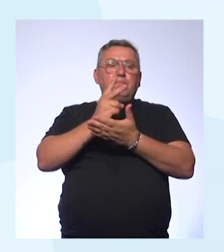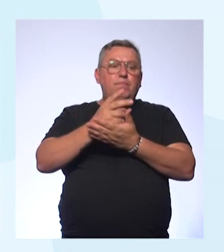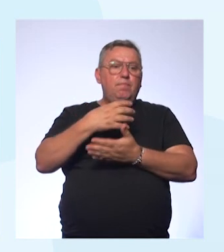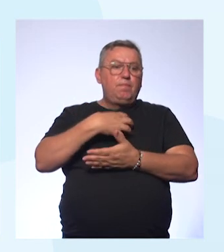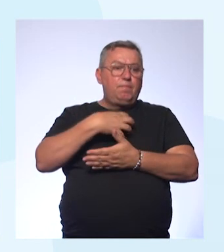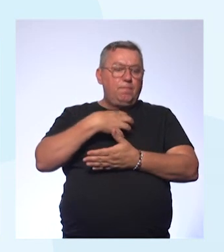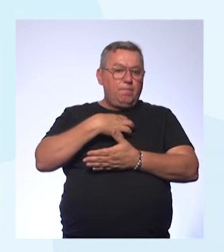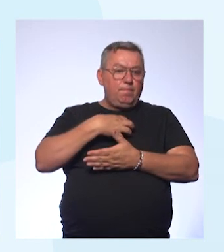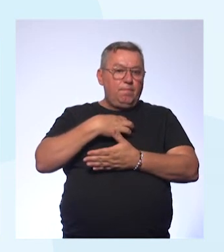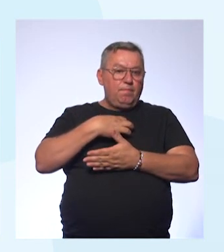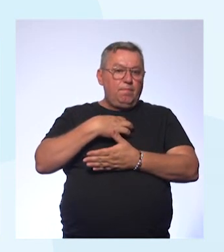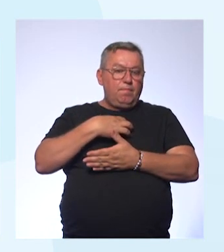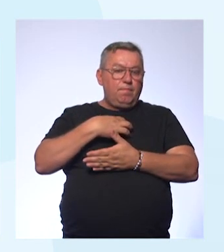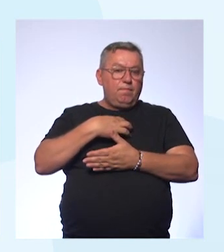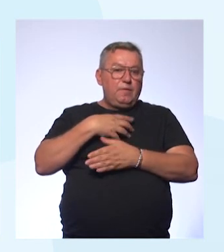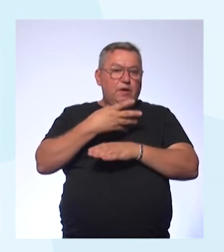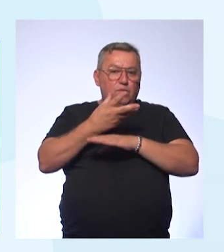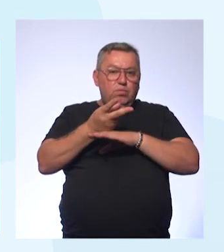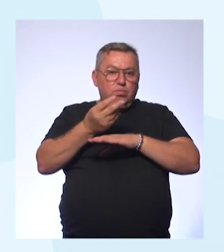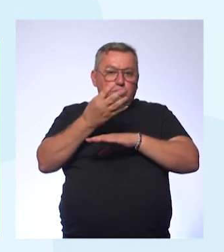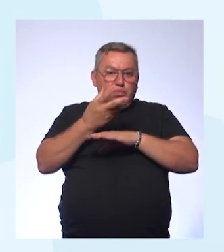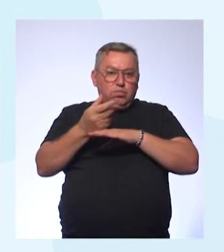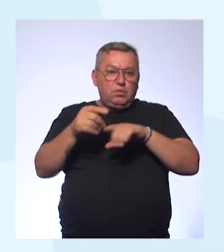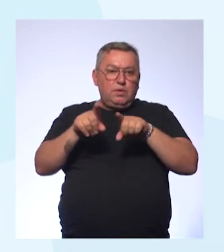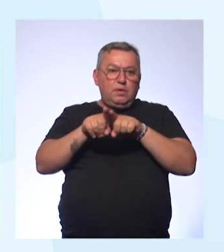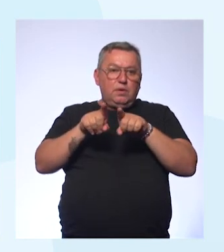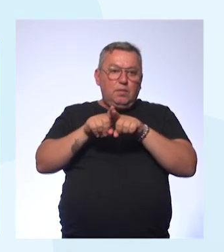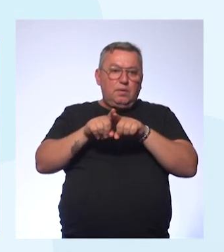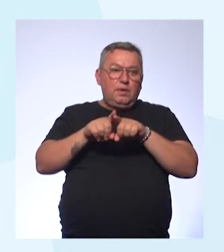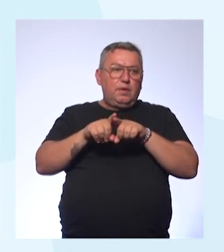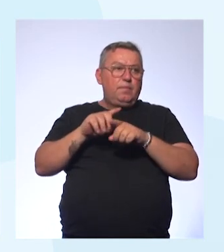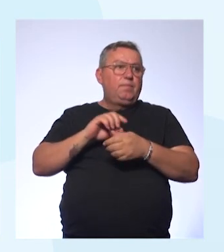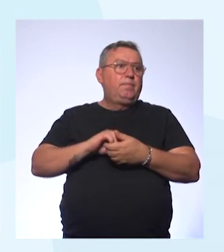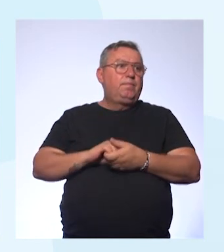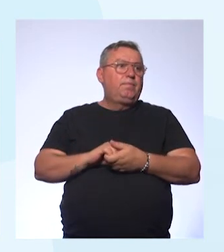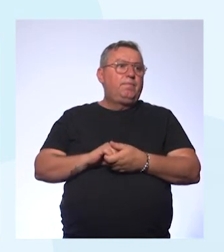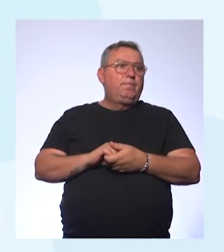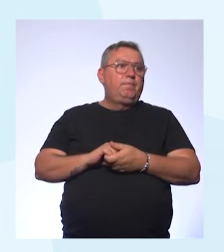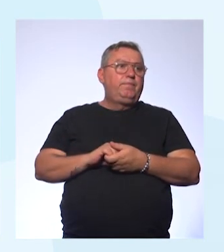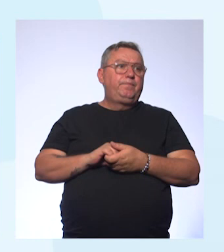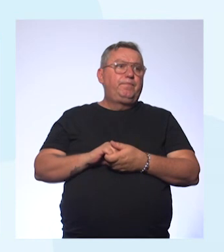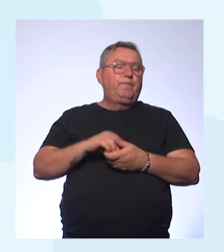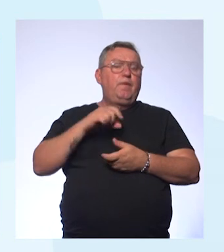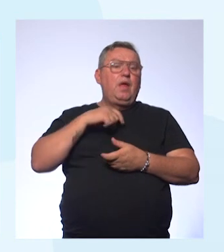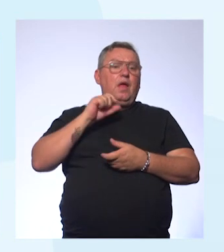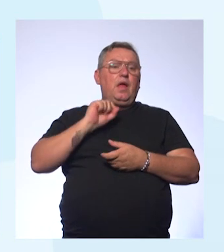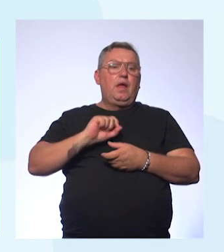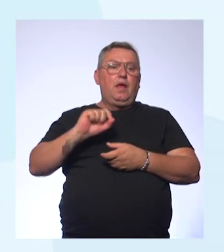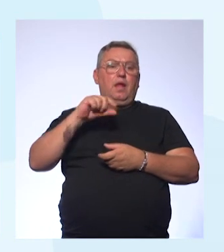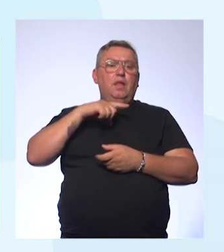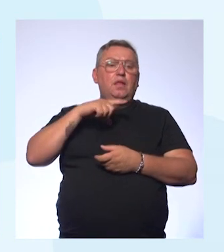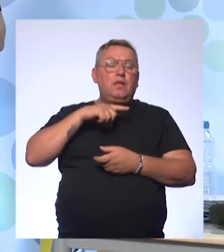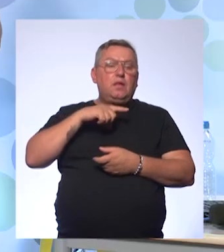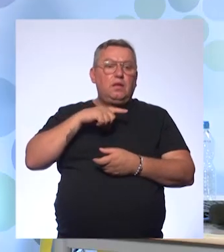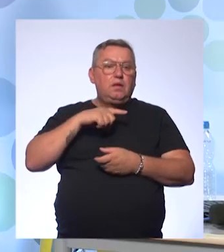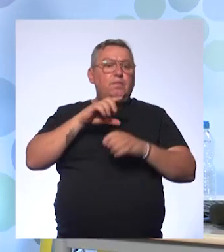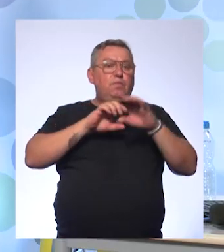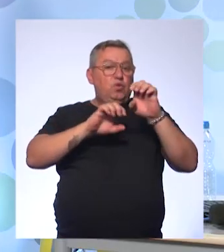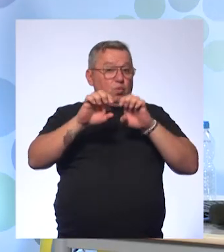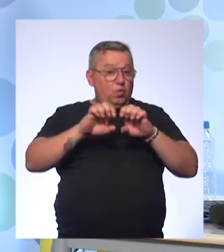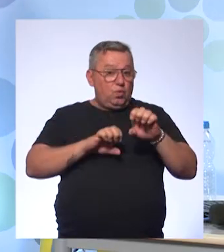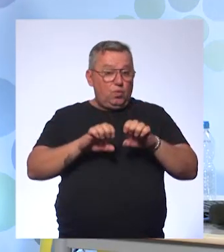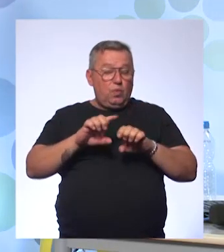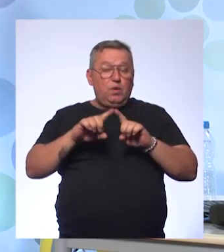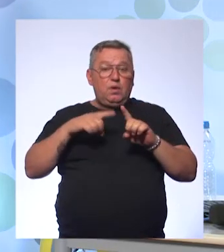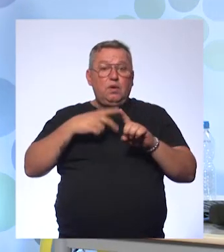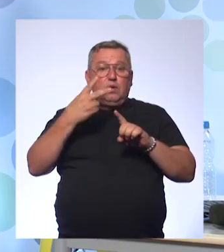nos pólipos e aqui nas medusas, tá? Então, tem essas estruturas, né? Então,